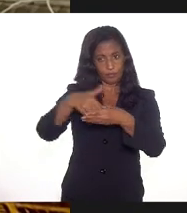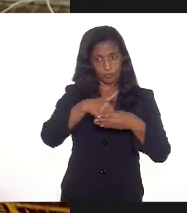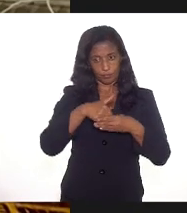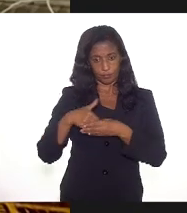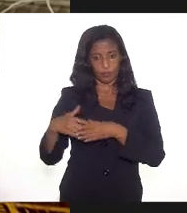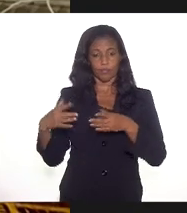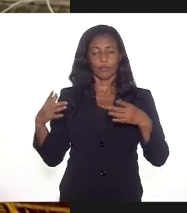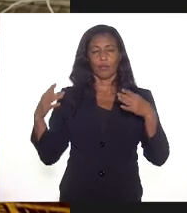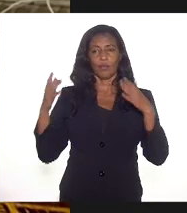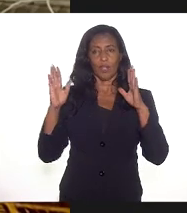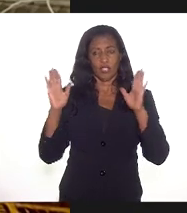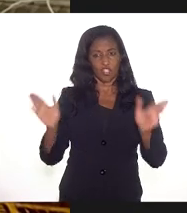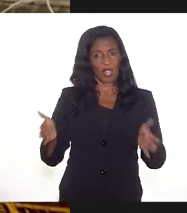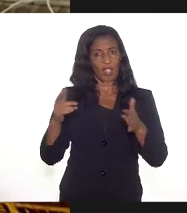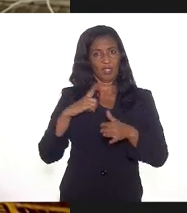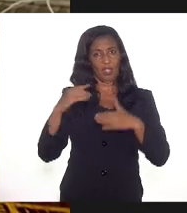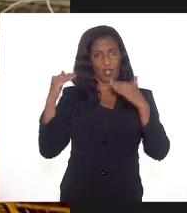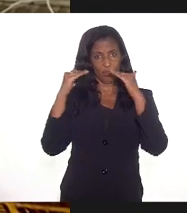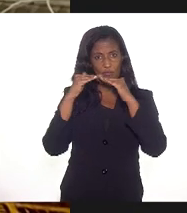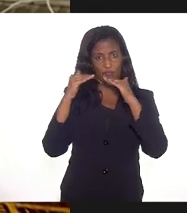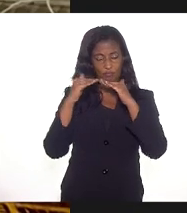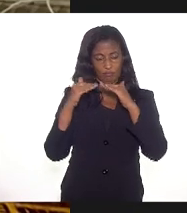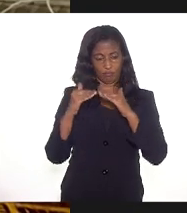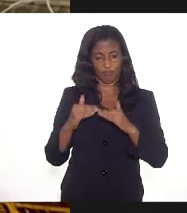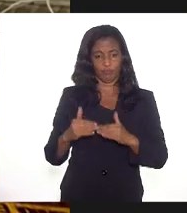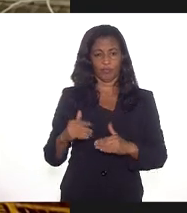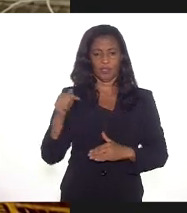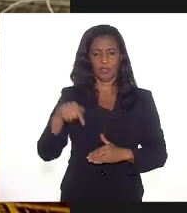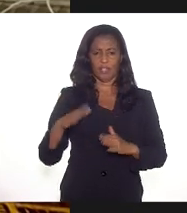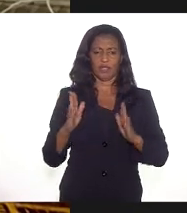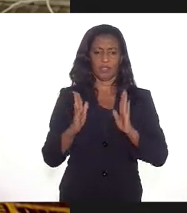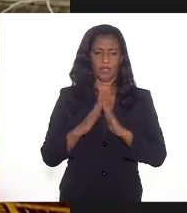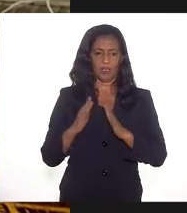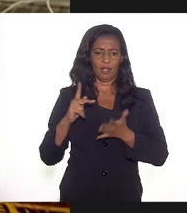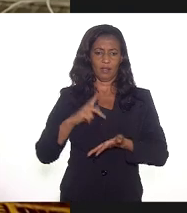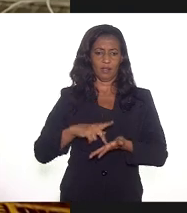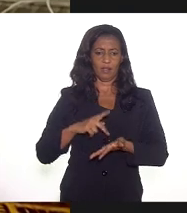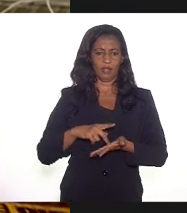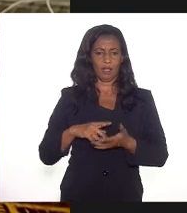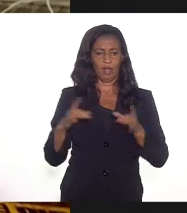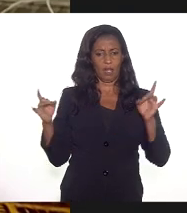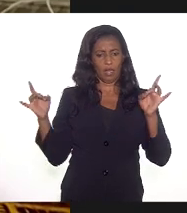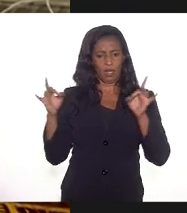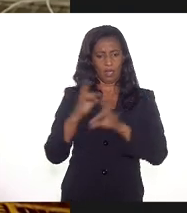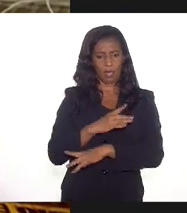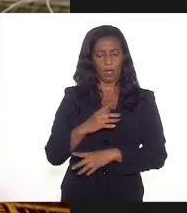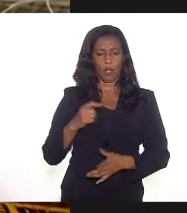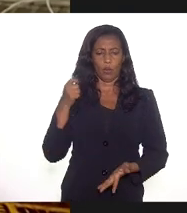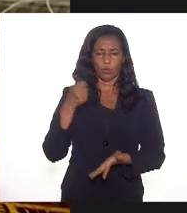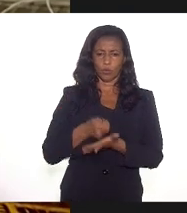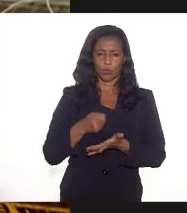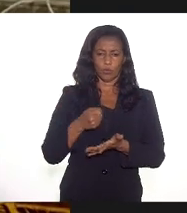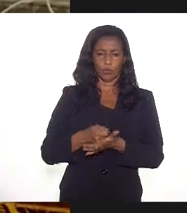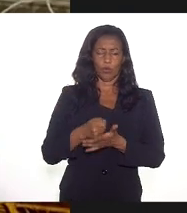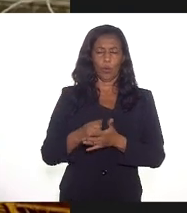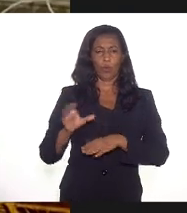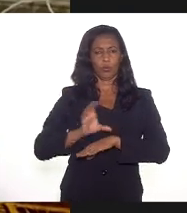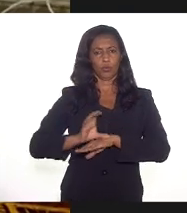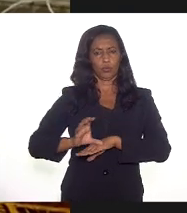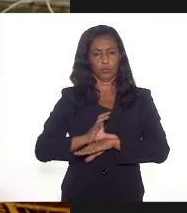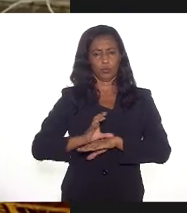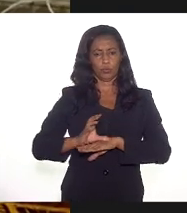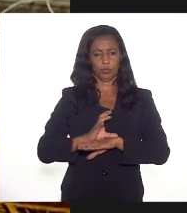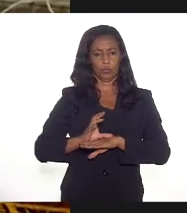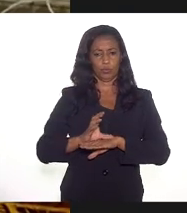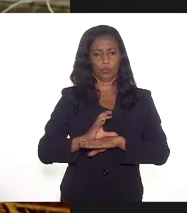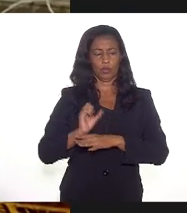um decreto em vigência e que essa casa, na verdade, ela cumpre com o seu dever constitucional